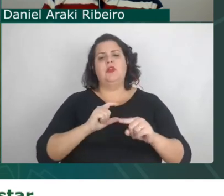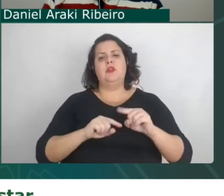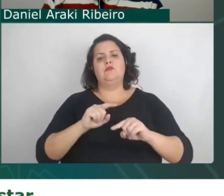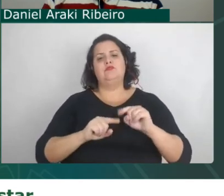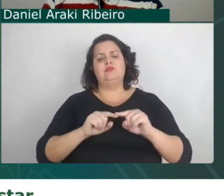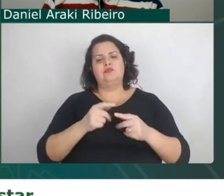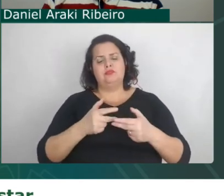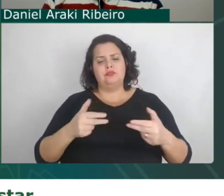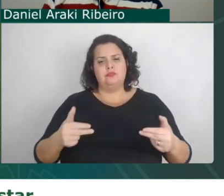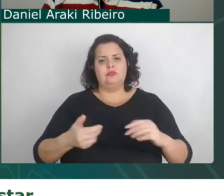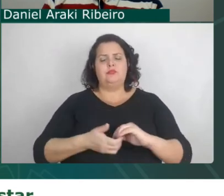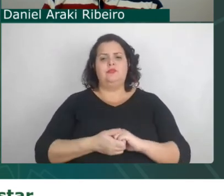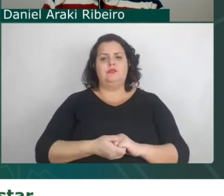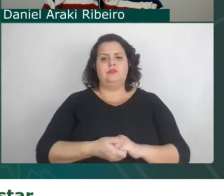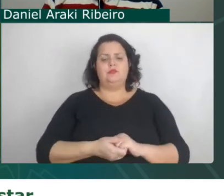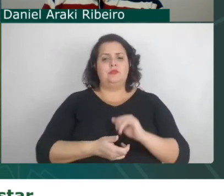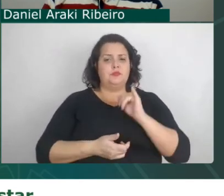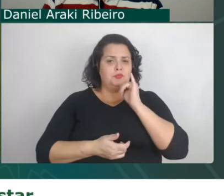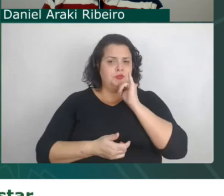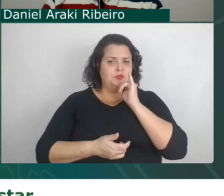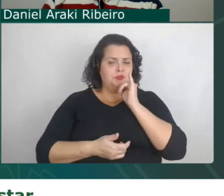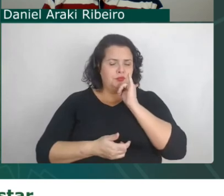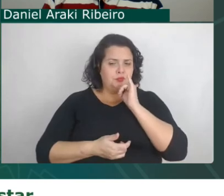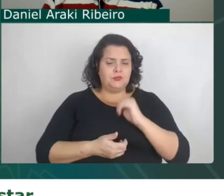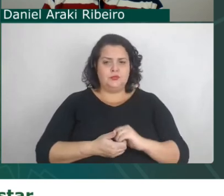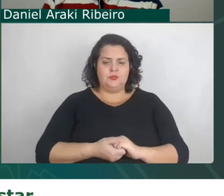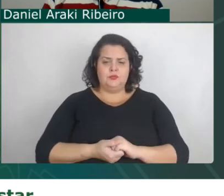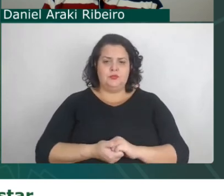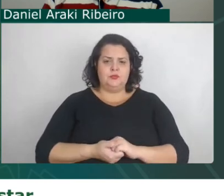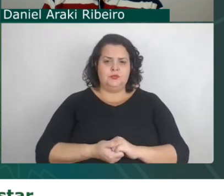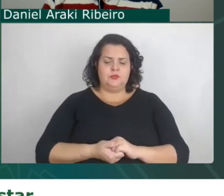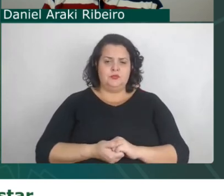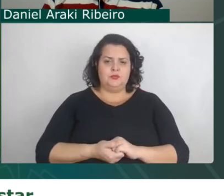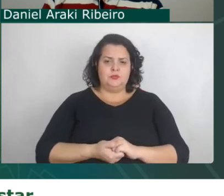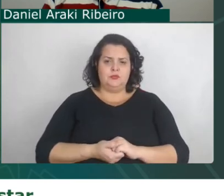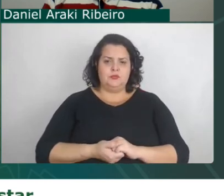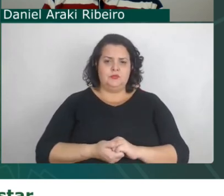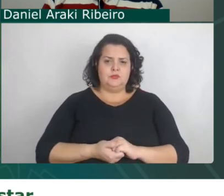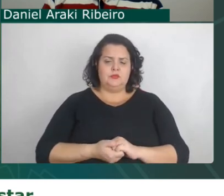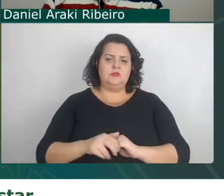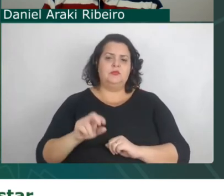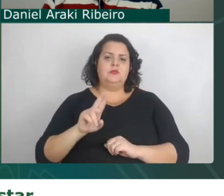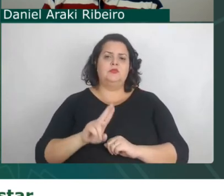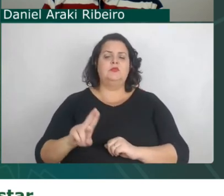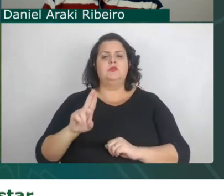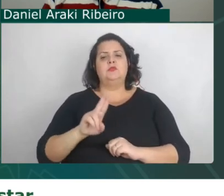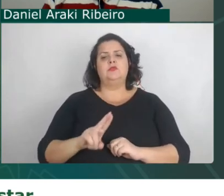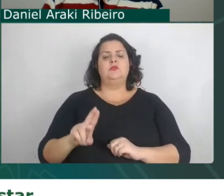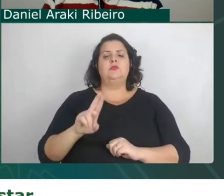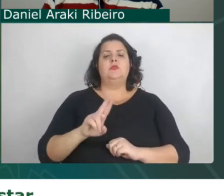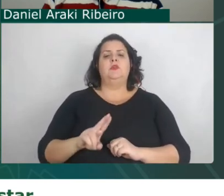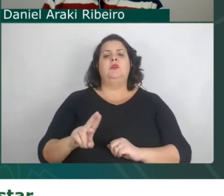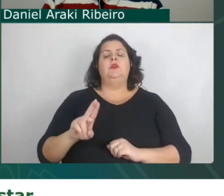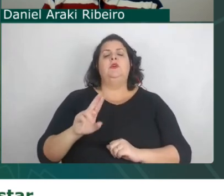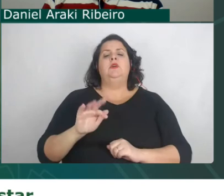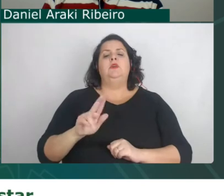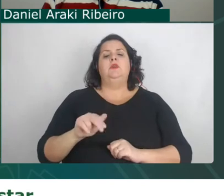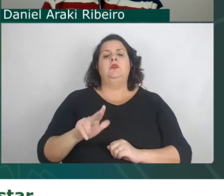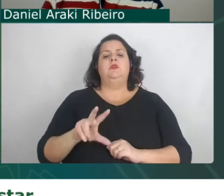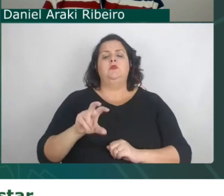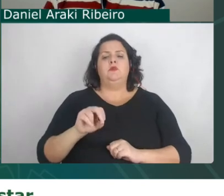explicados. Por exemplo, o que eu disse que a gente está tentando fazer é usar fungos endofíticos que metabolizam